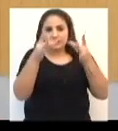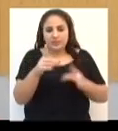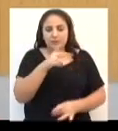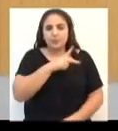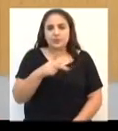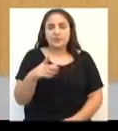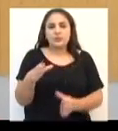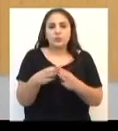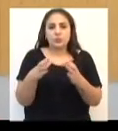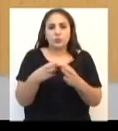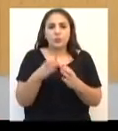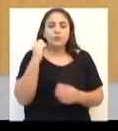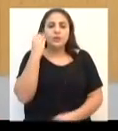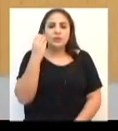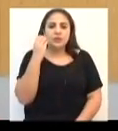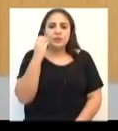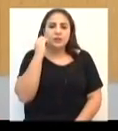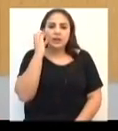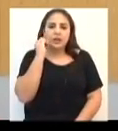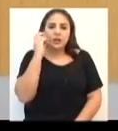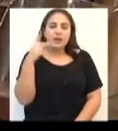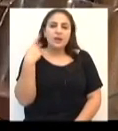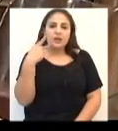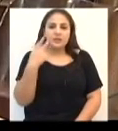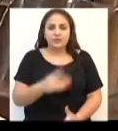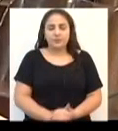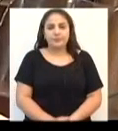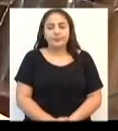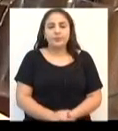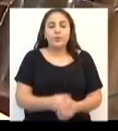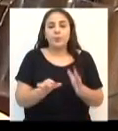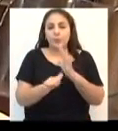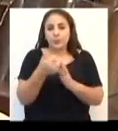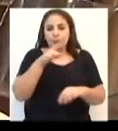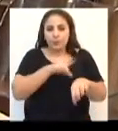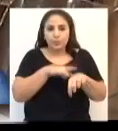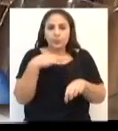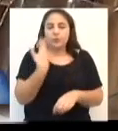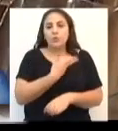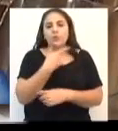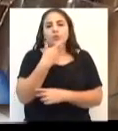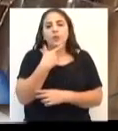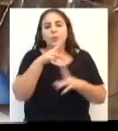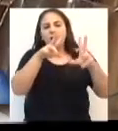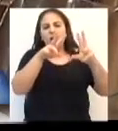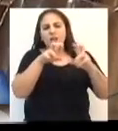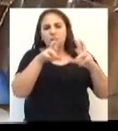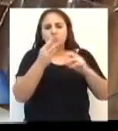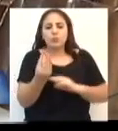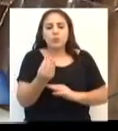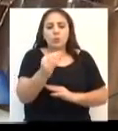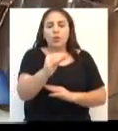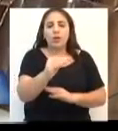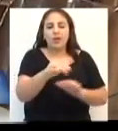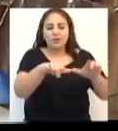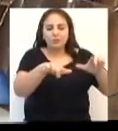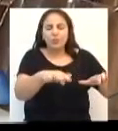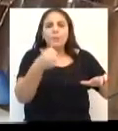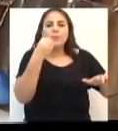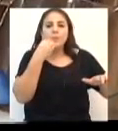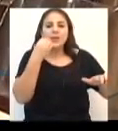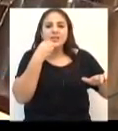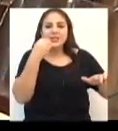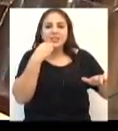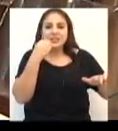do grupo, a vereadora Cláudia Furlaneto. No primeiro momento, tratamos a questão da implantação da pedreira no